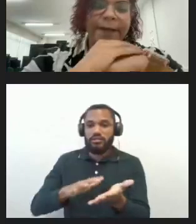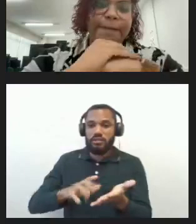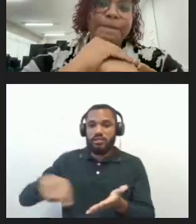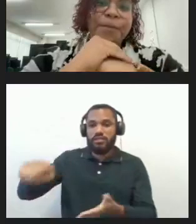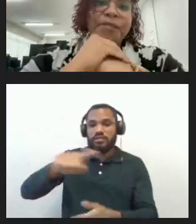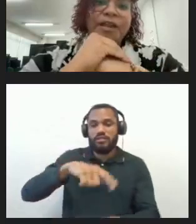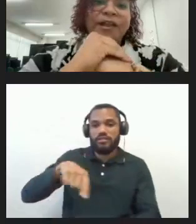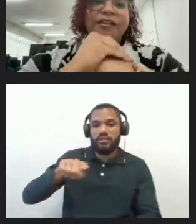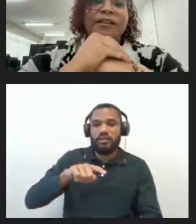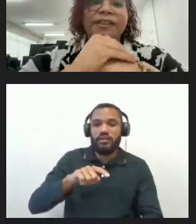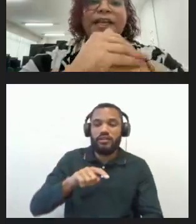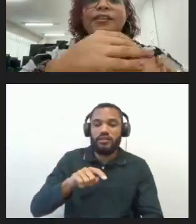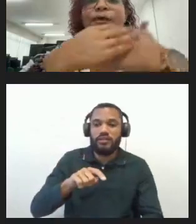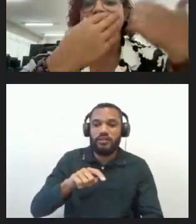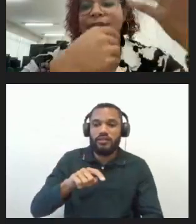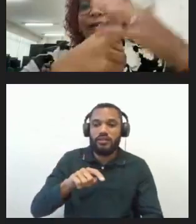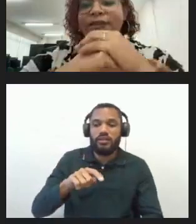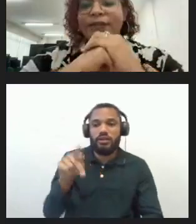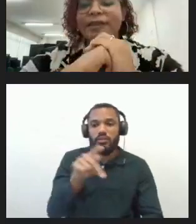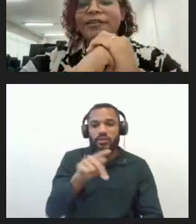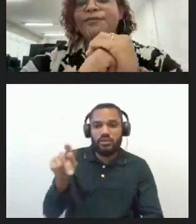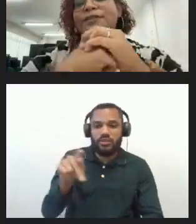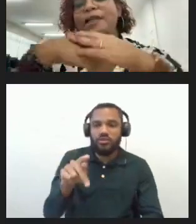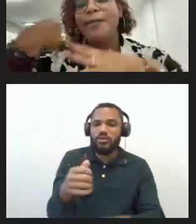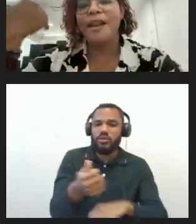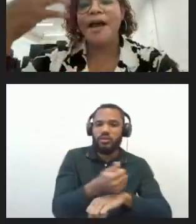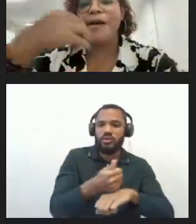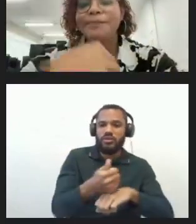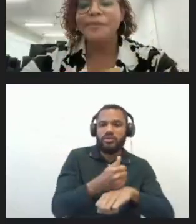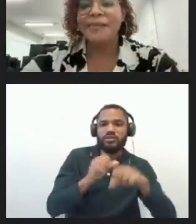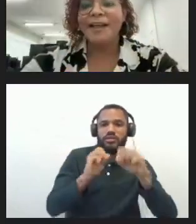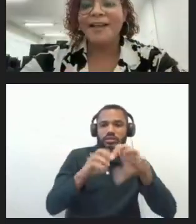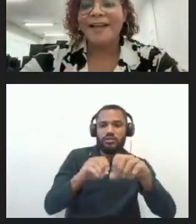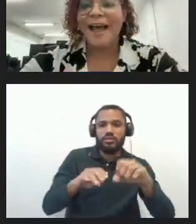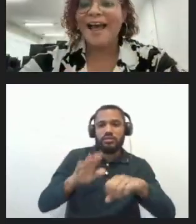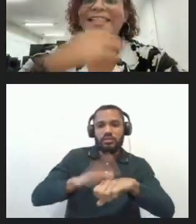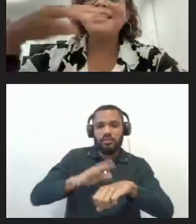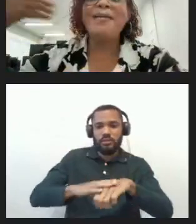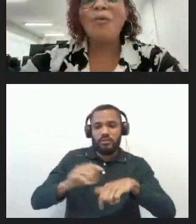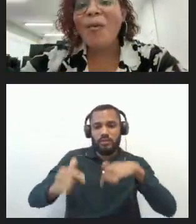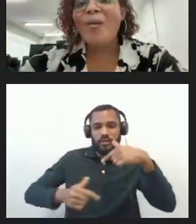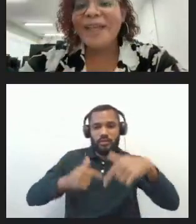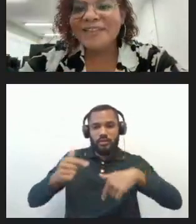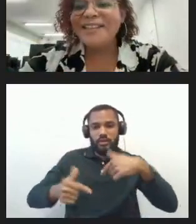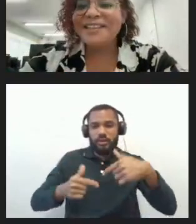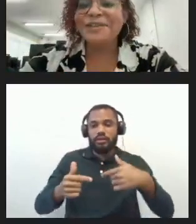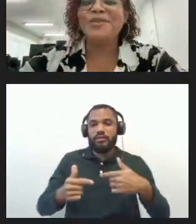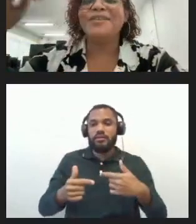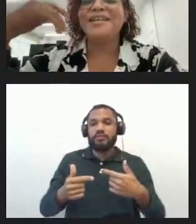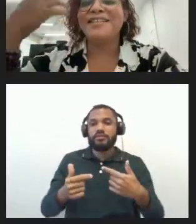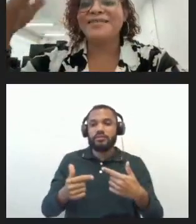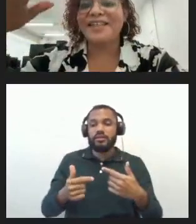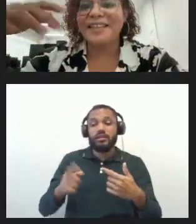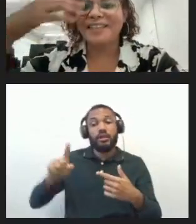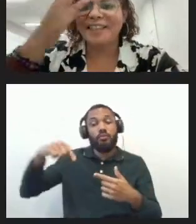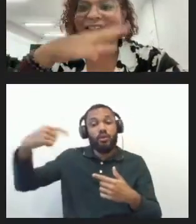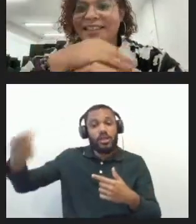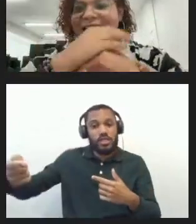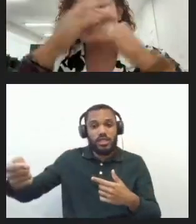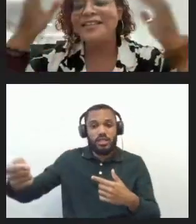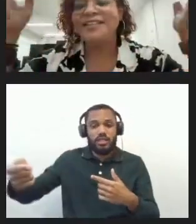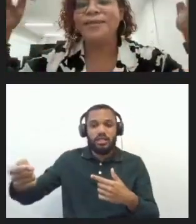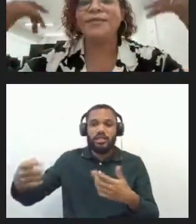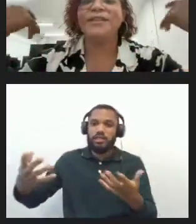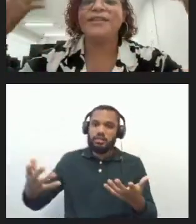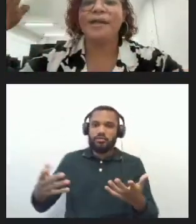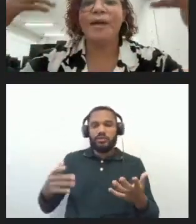enquanto docentes, profissionais da educação, vão trabalhar aí no momento assíncrono, né? A gente vai ter